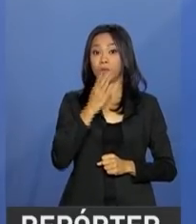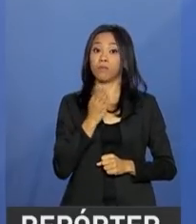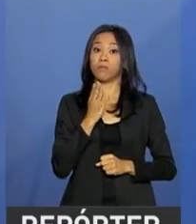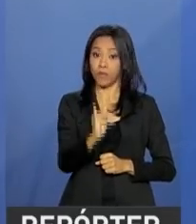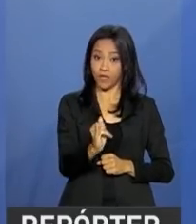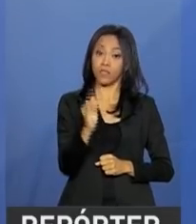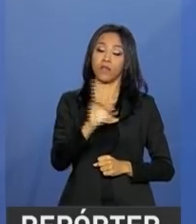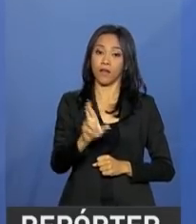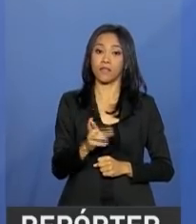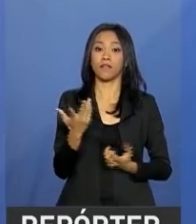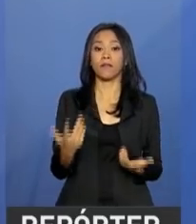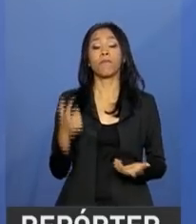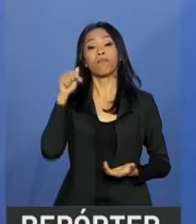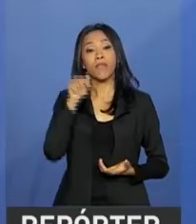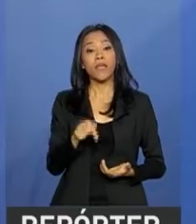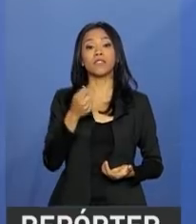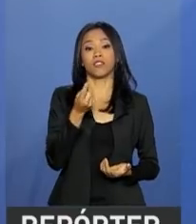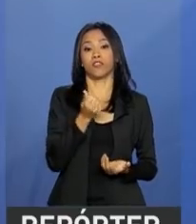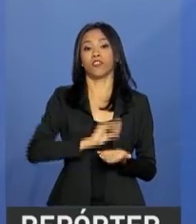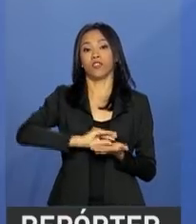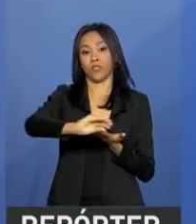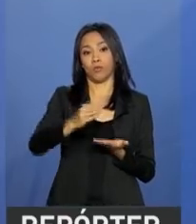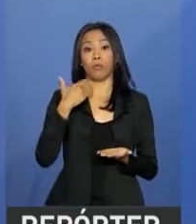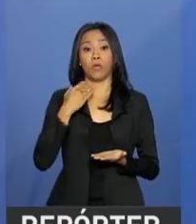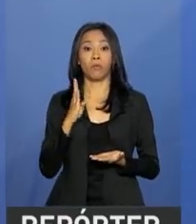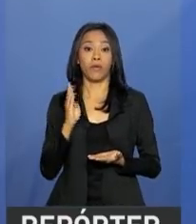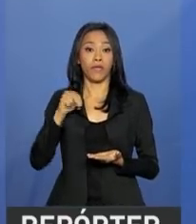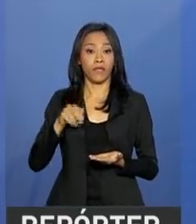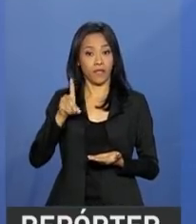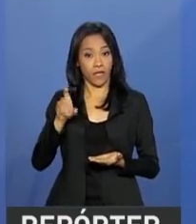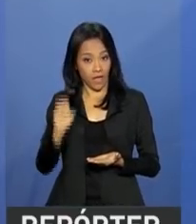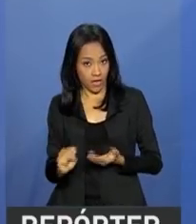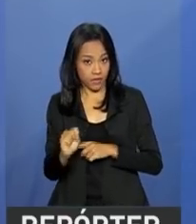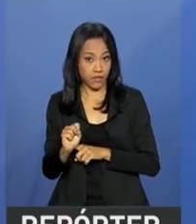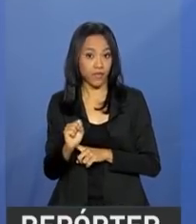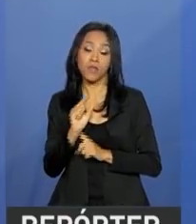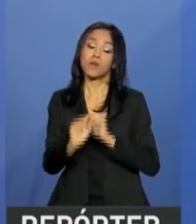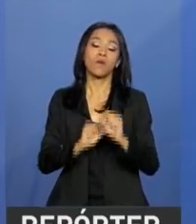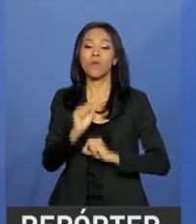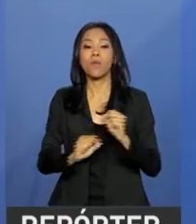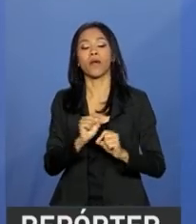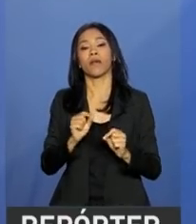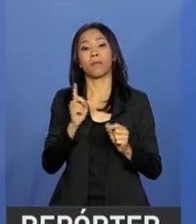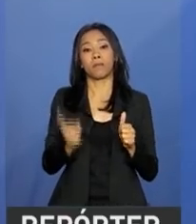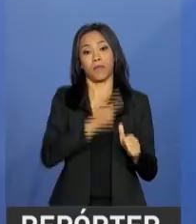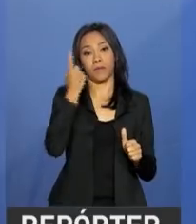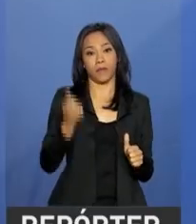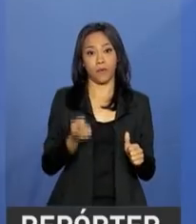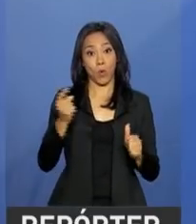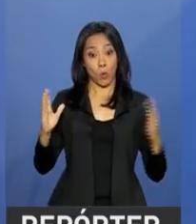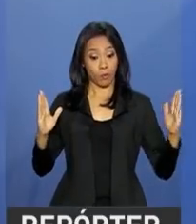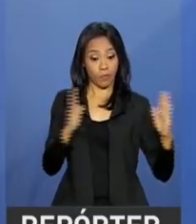as condições dessa linha de financiamento o b10 segurança são as seguintes em primeiro lugar o